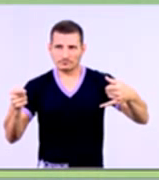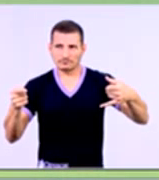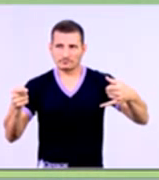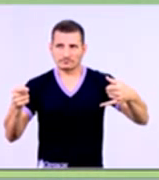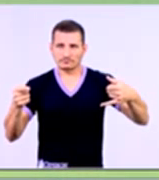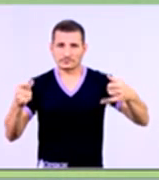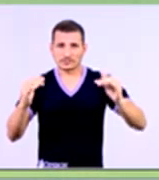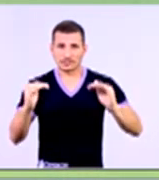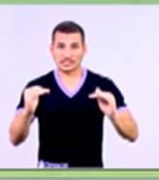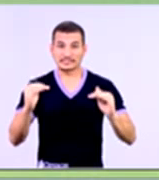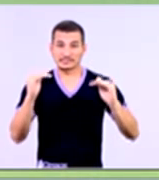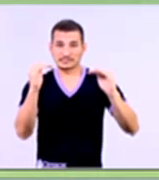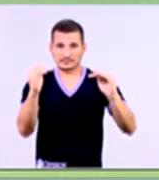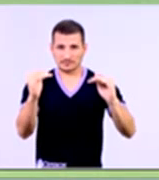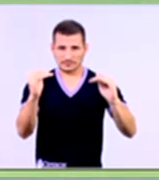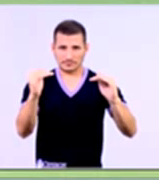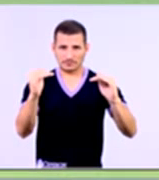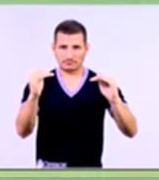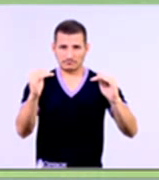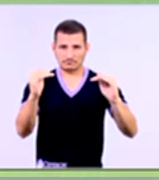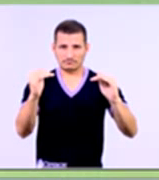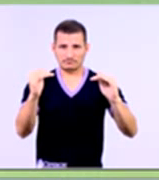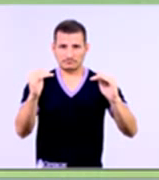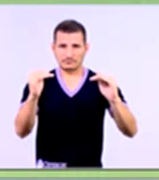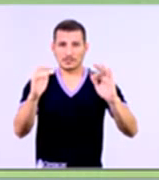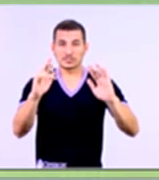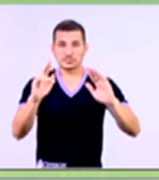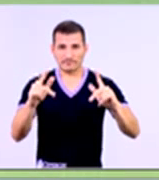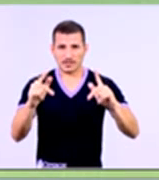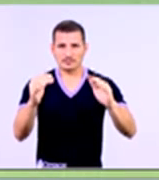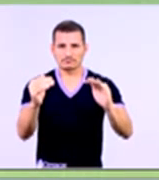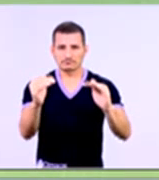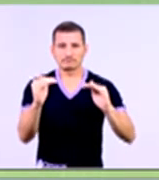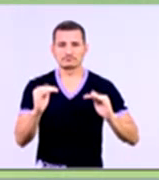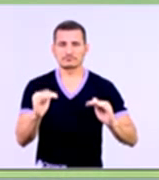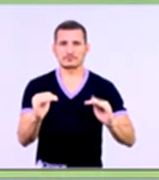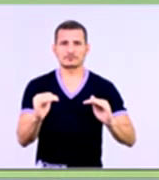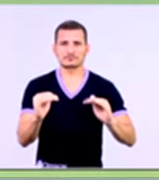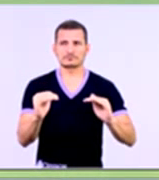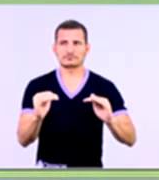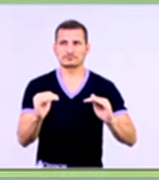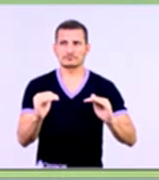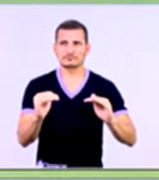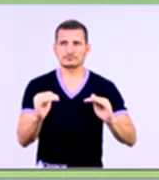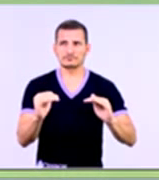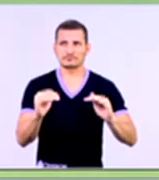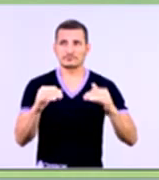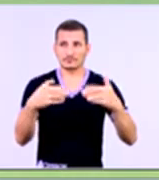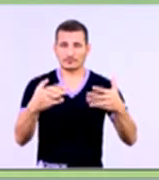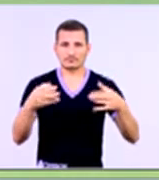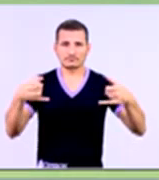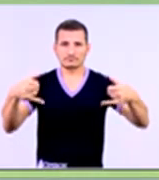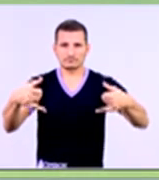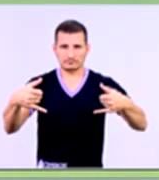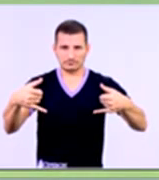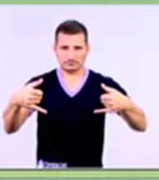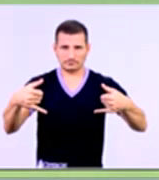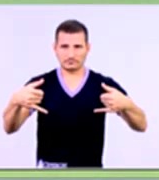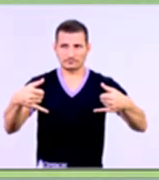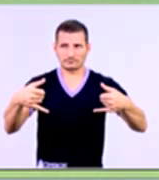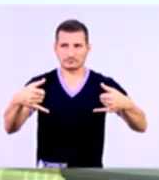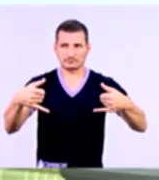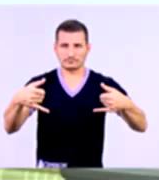este registro, do registro de baixo. Então, a chave separa